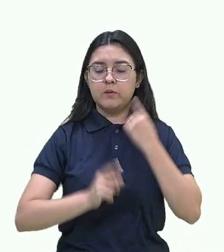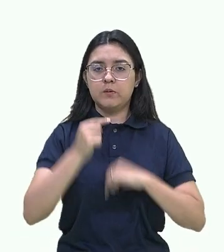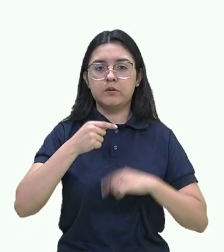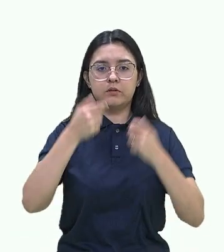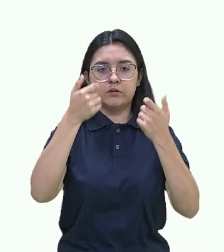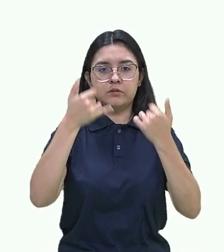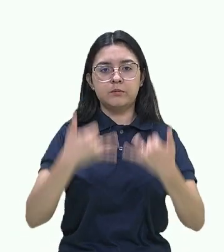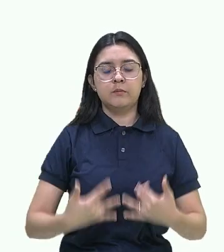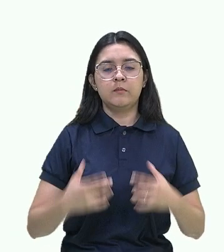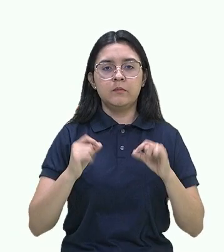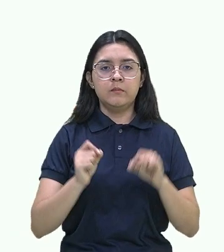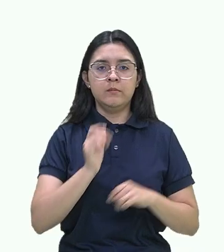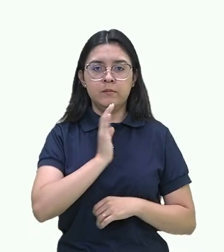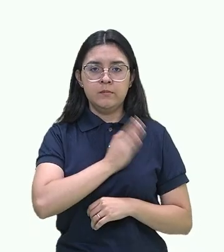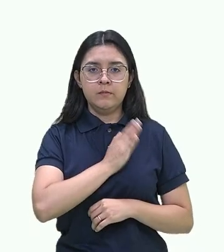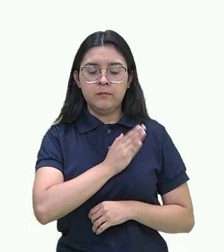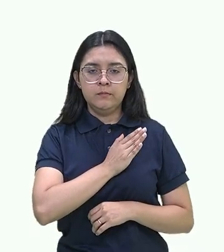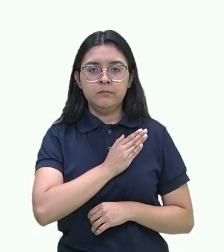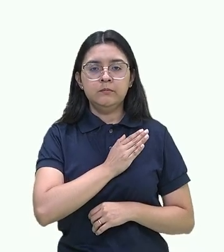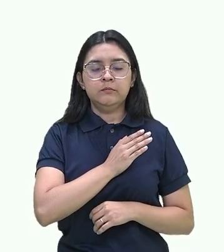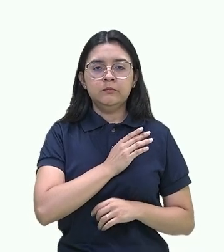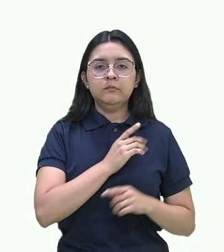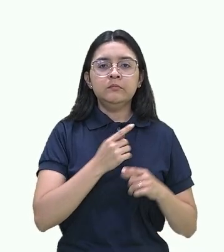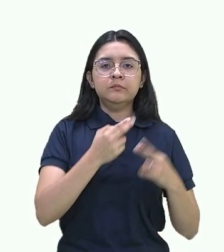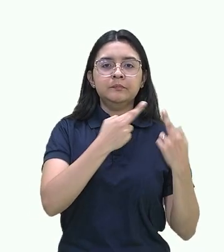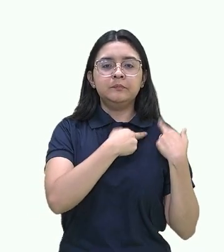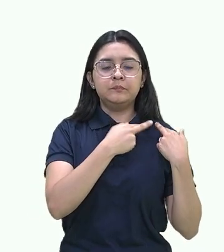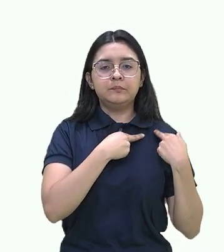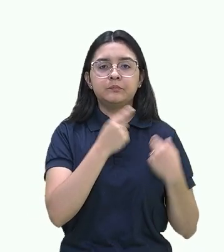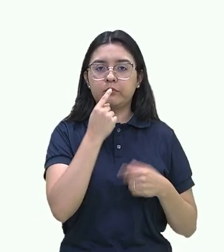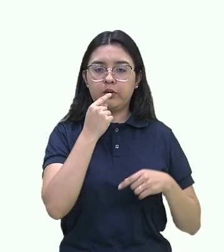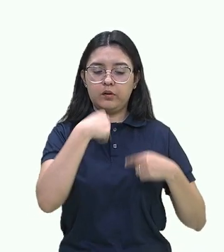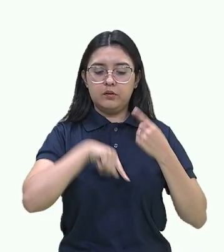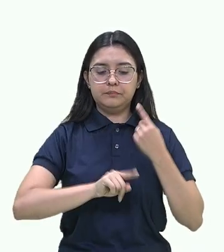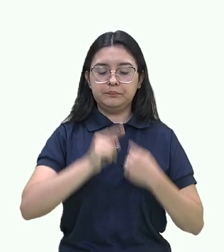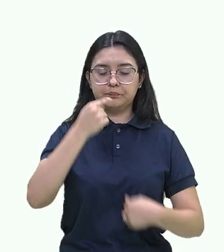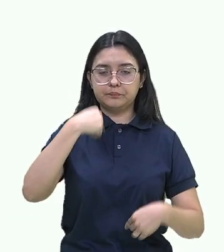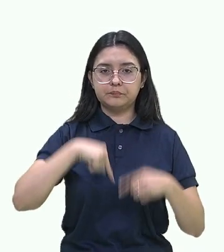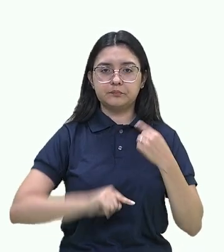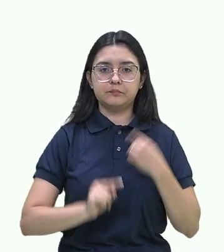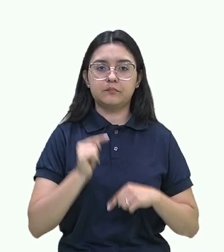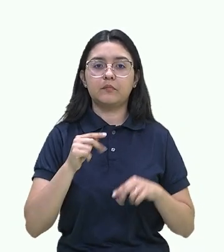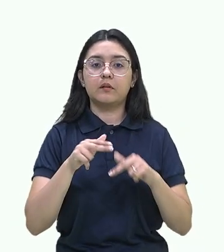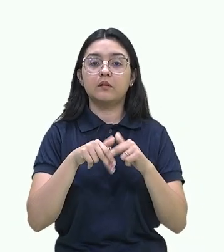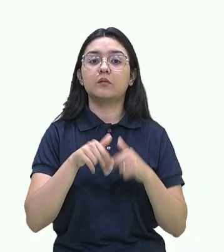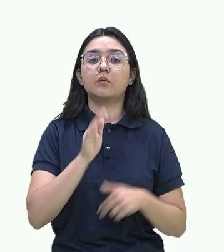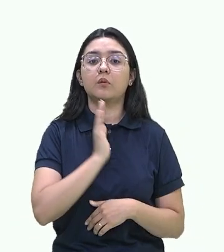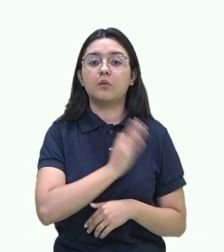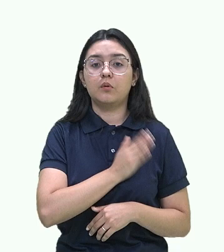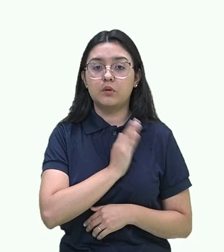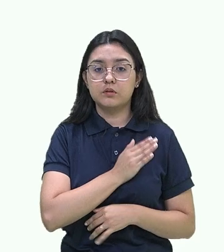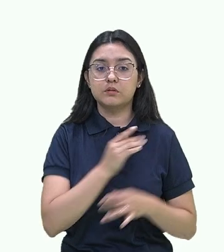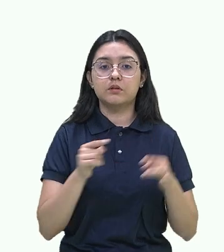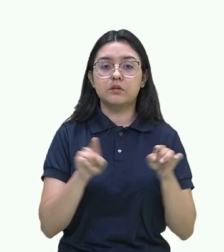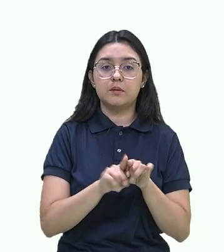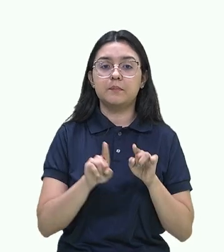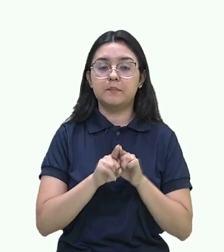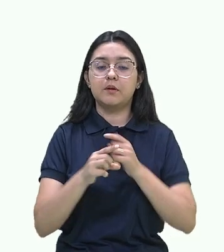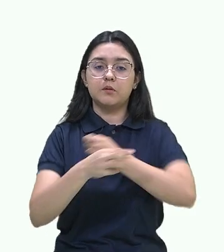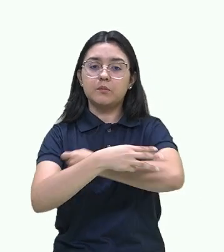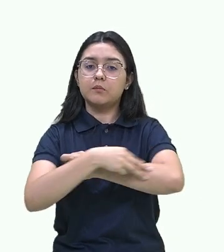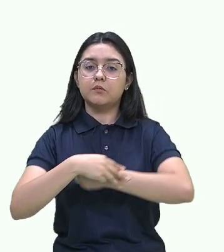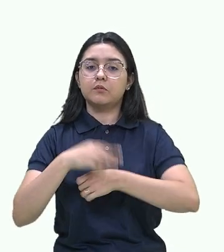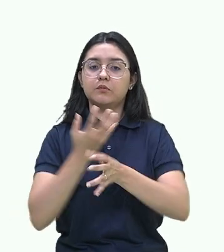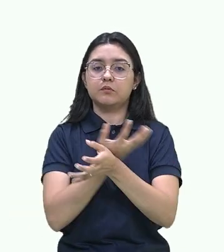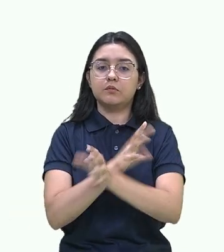né, que o tecido muscular é responsável pela circulação sanguínea, pois o coração e músculos esqueléticos que